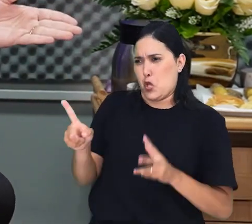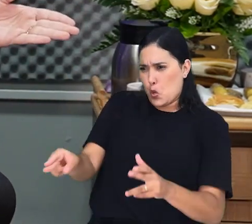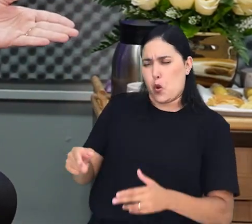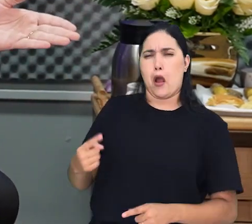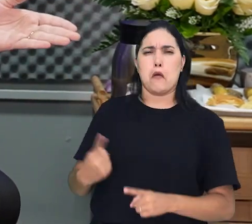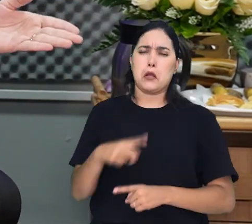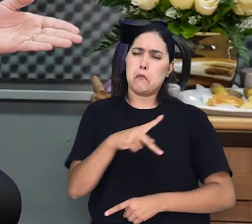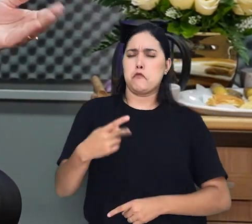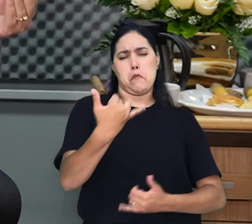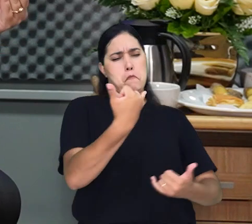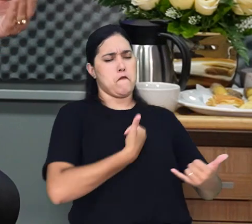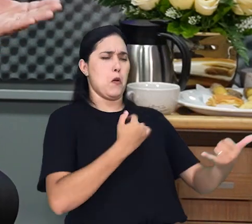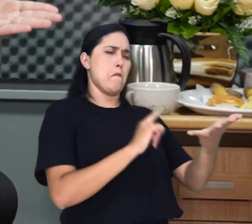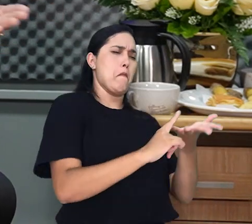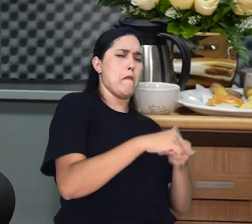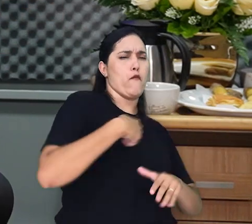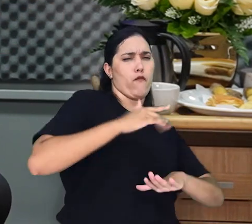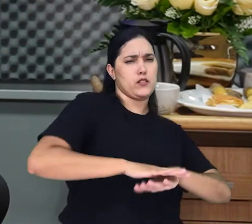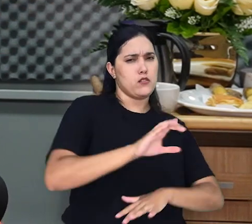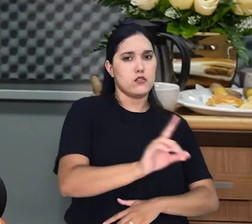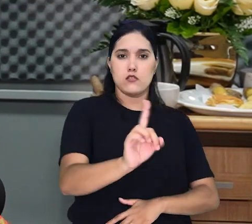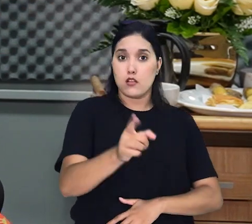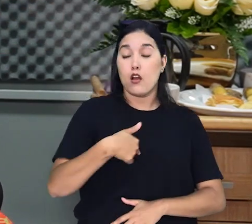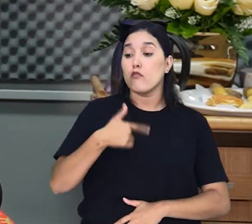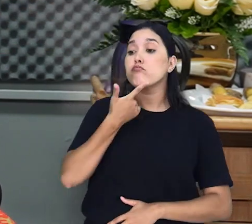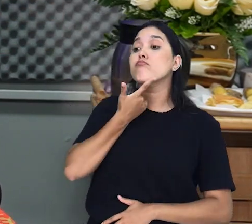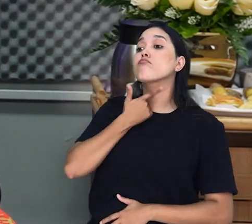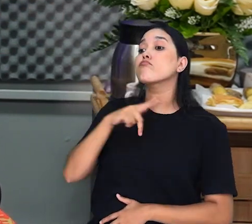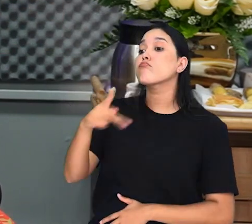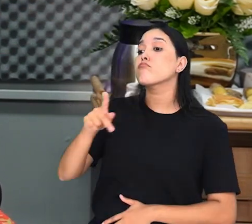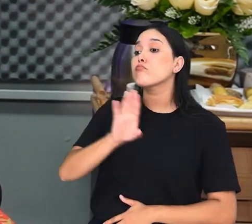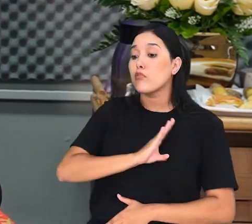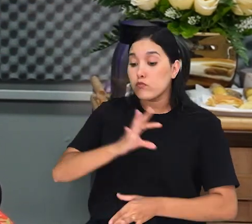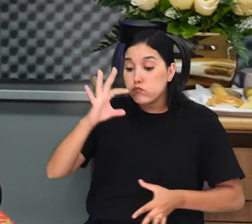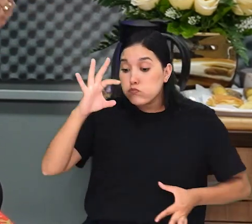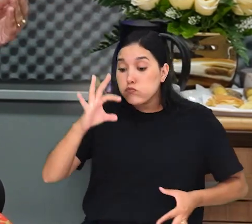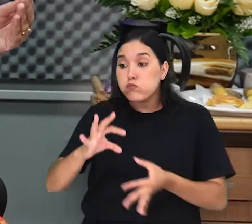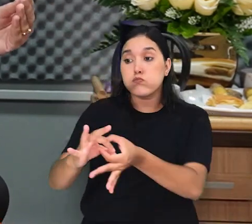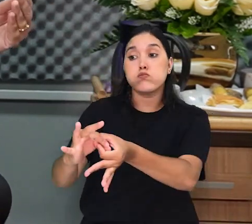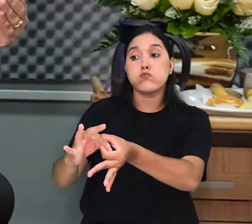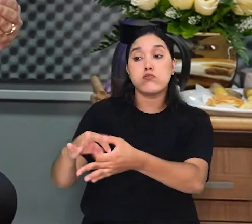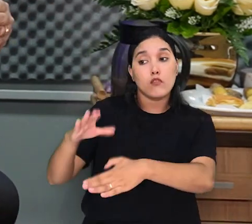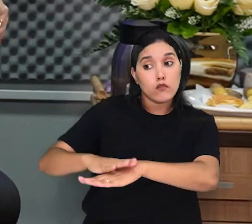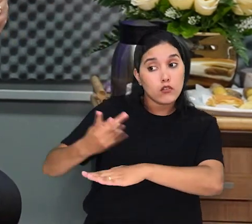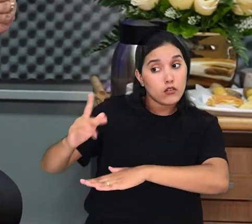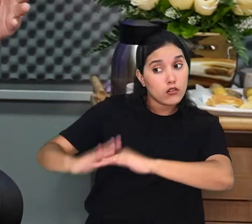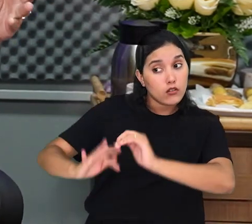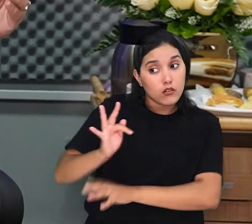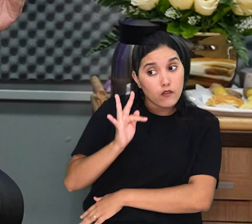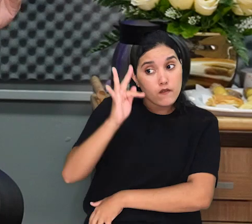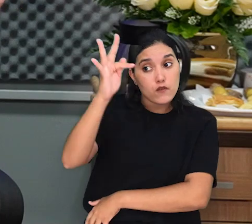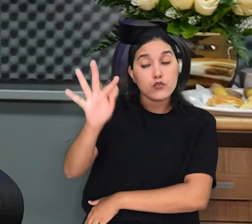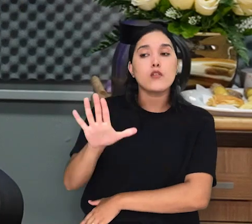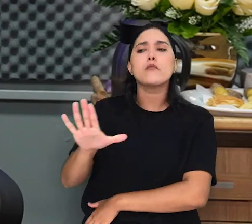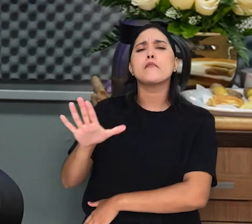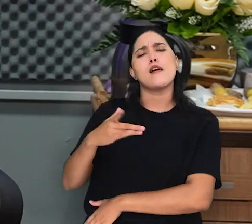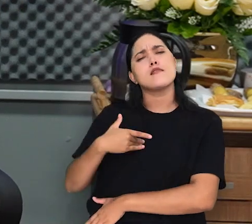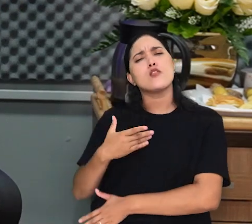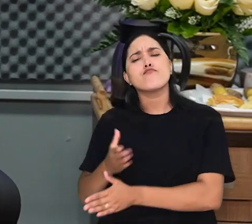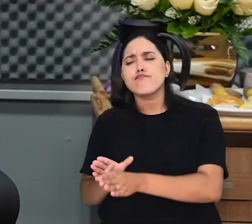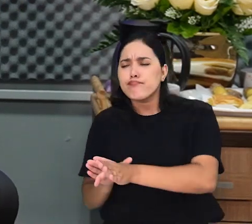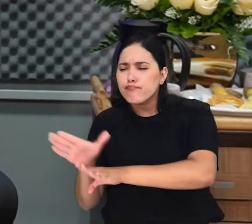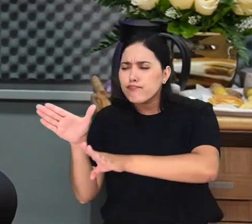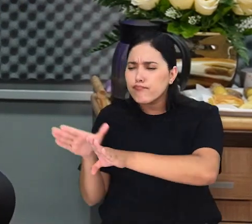com crianças no reforço, eu já uso ela a meu favor. Já vou trabalhando com as crianças e vou já mostrando para